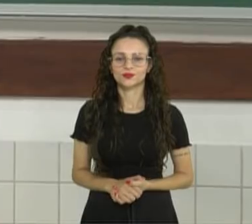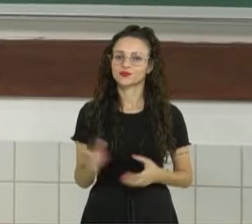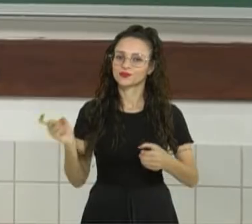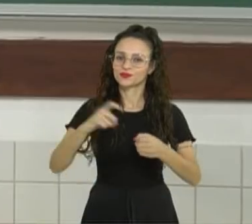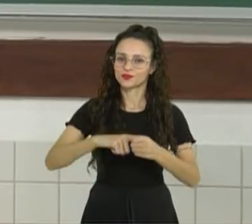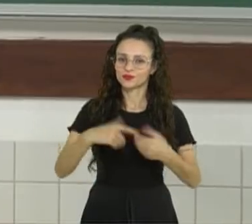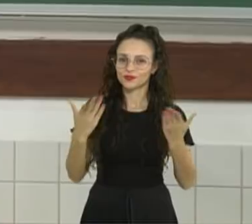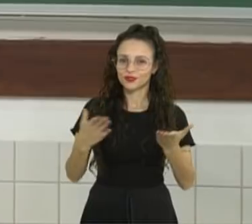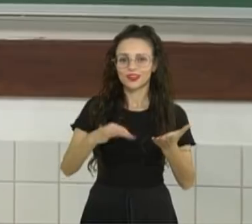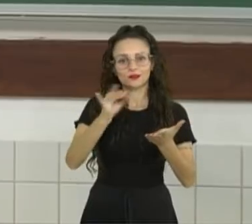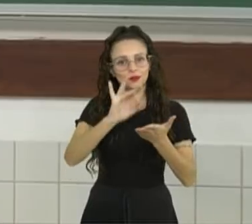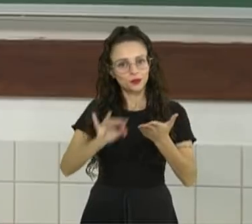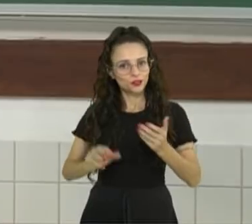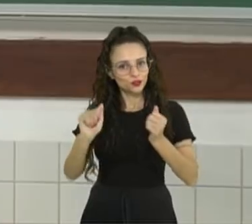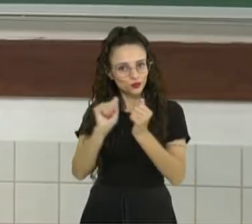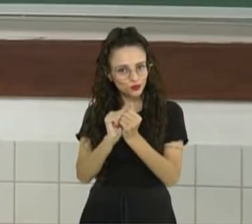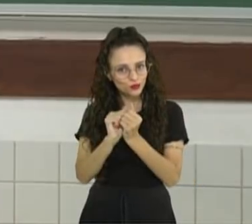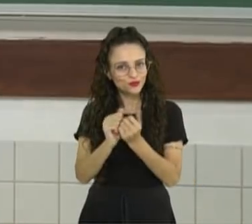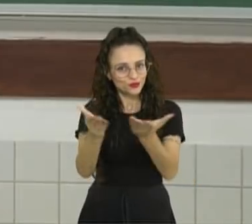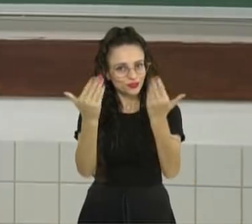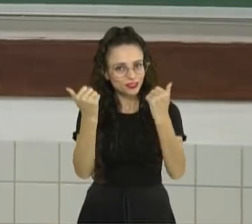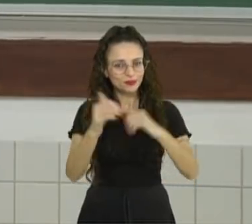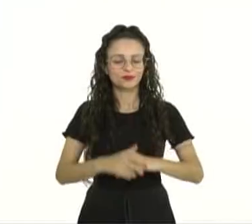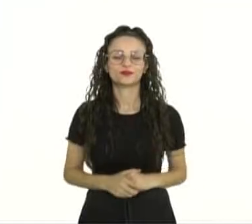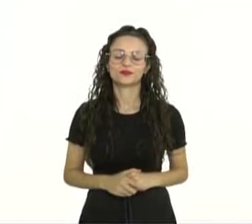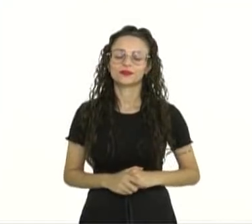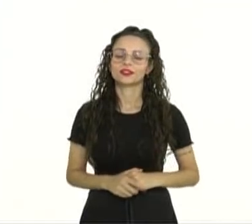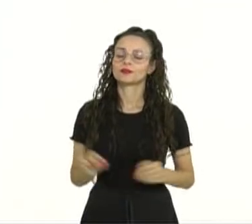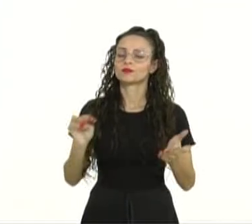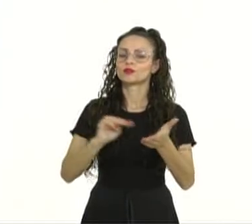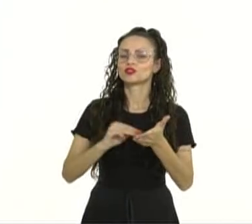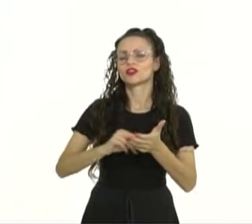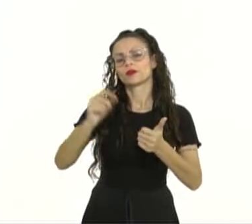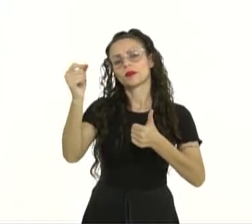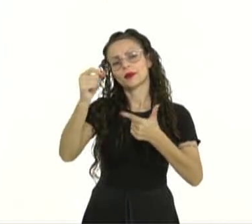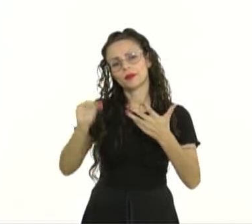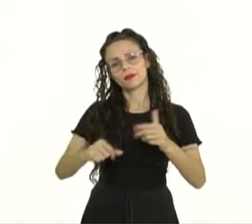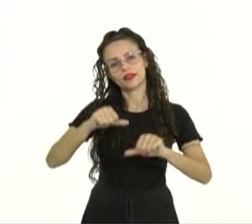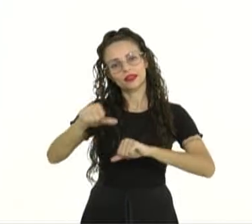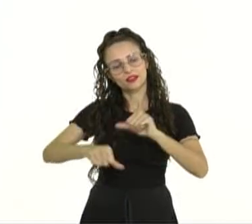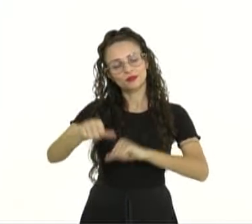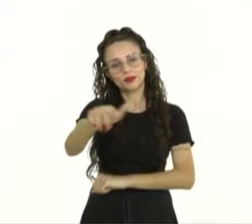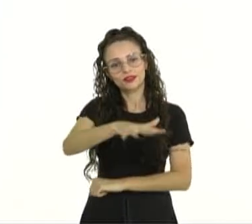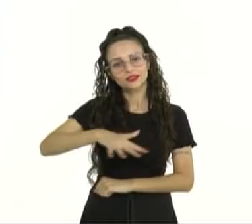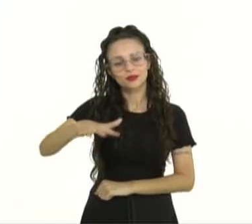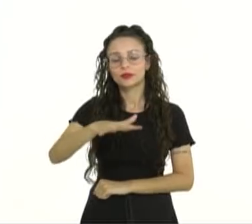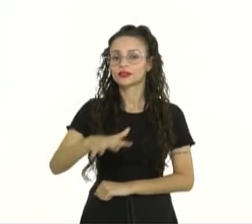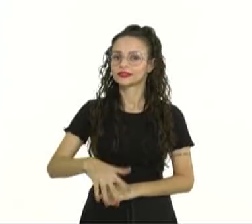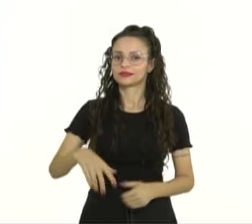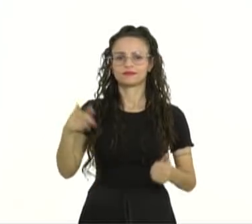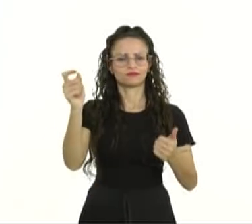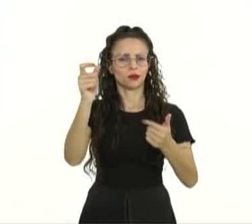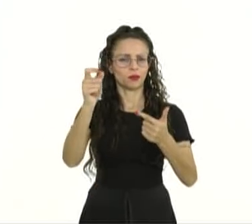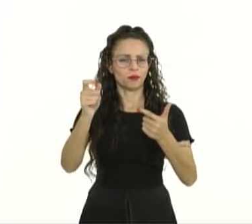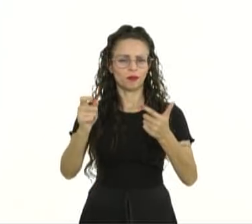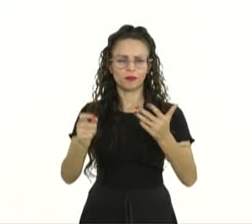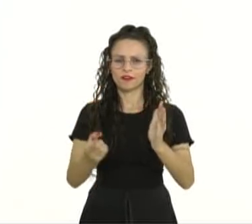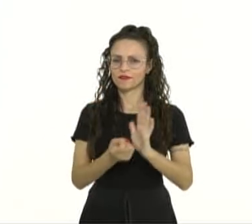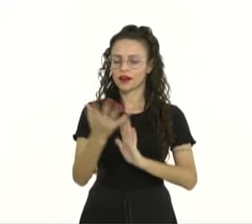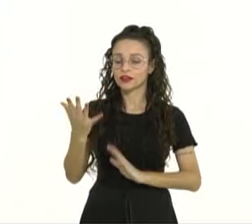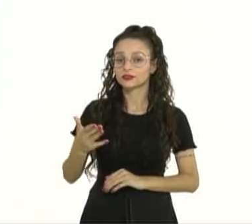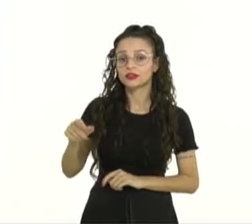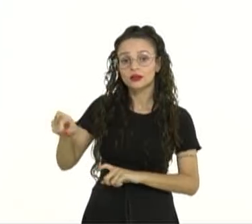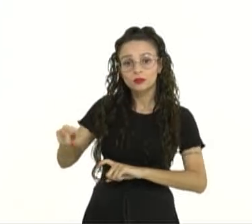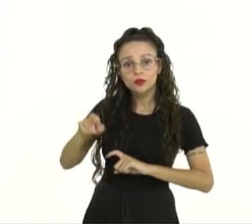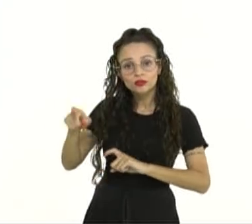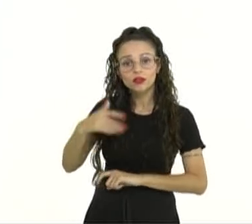Voltei. Vamos corrigir juntos essa? Os motivos que levam a uma transformação humana no meio natural são diversas. A produção de